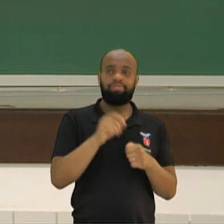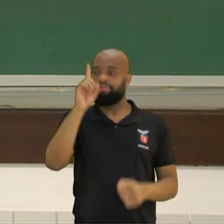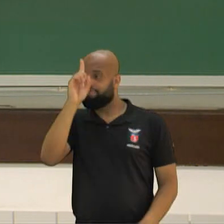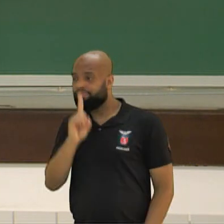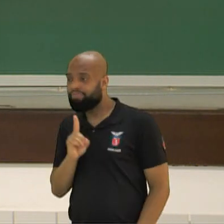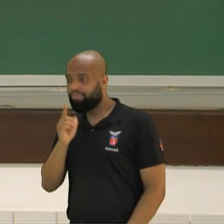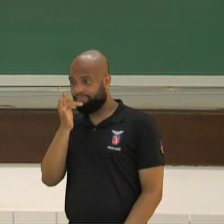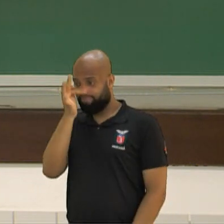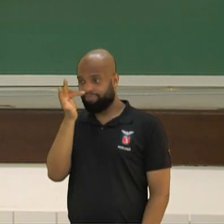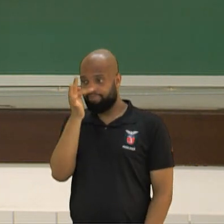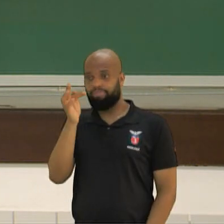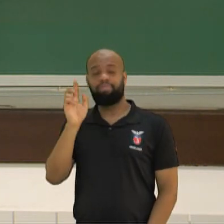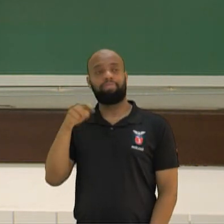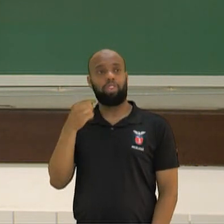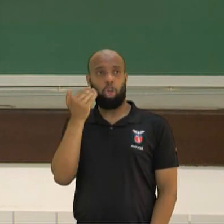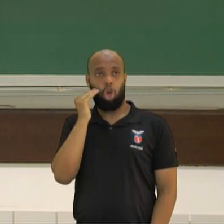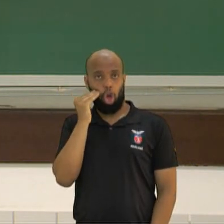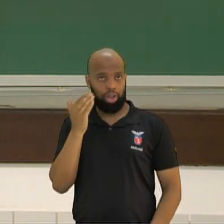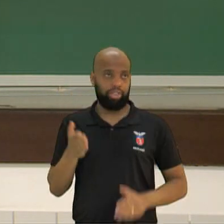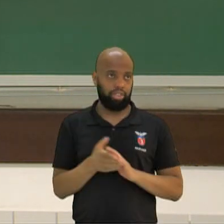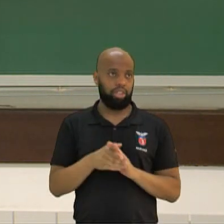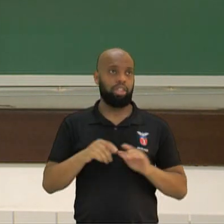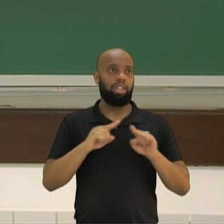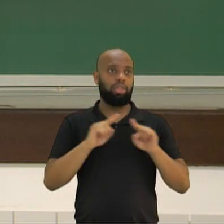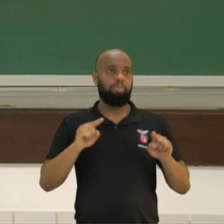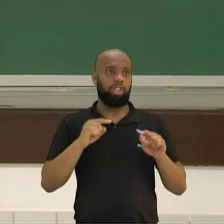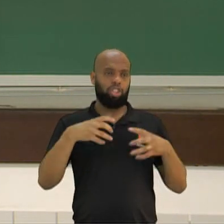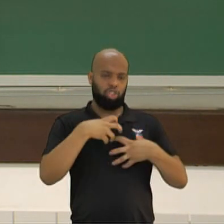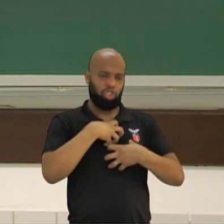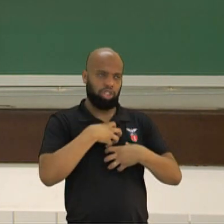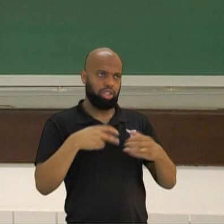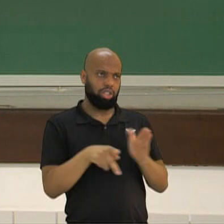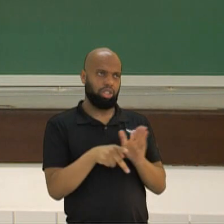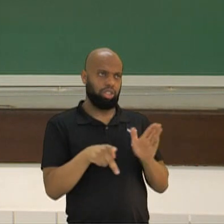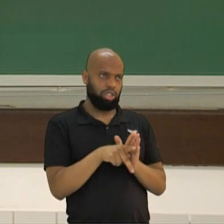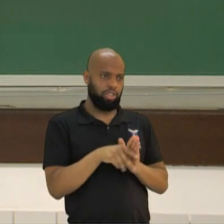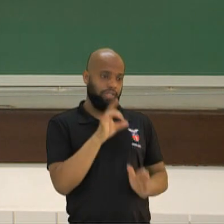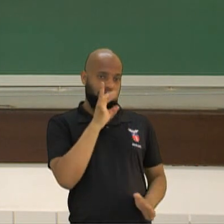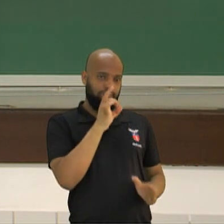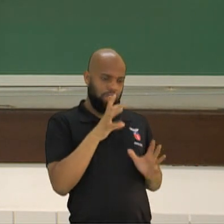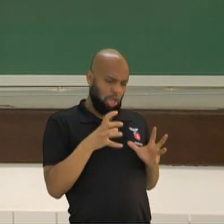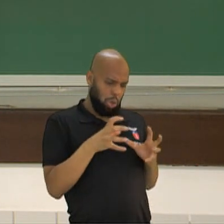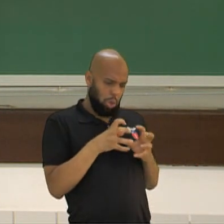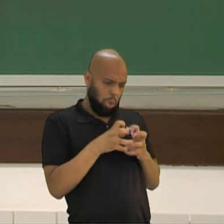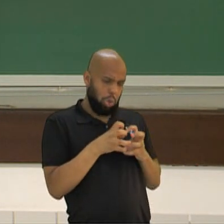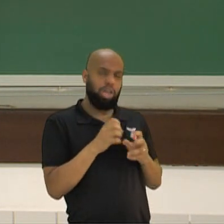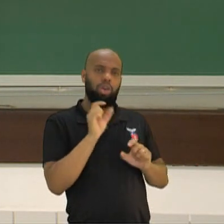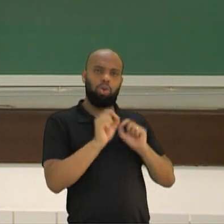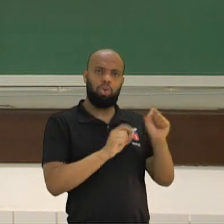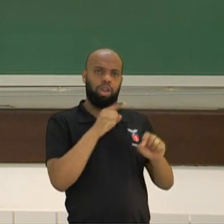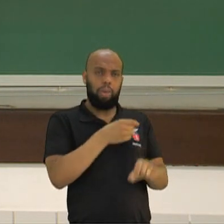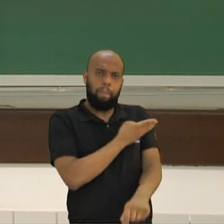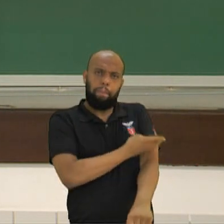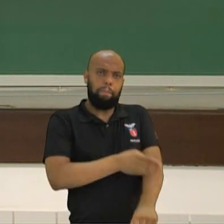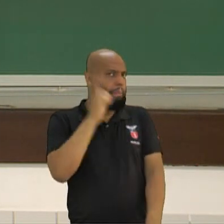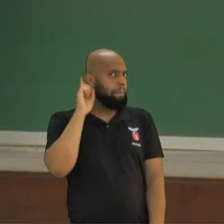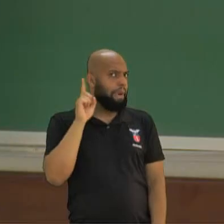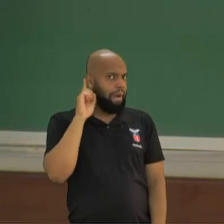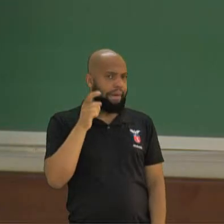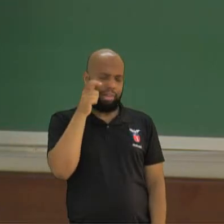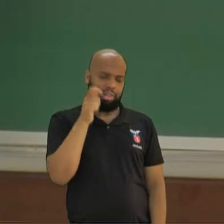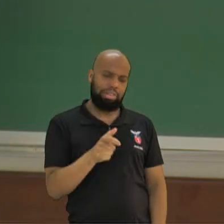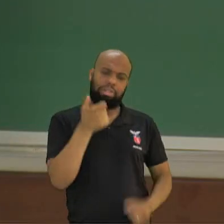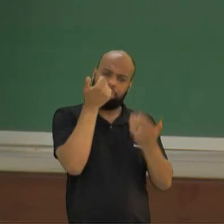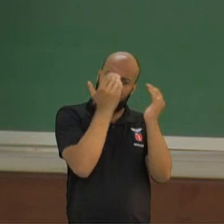são rosas, são púrpuras, enquanto que aquela que produz sementes verdes, as flores são brancas. Que interessante, ele